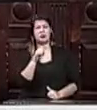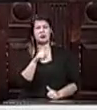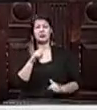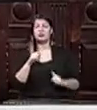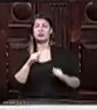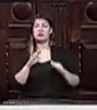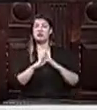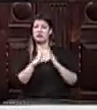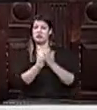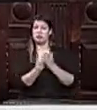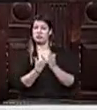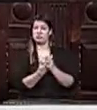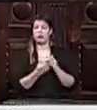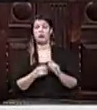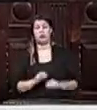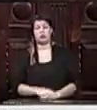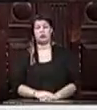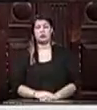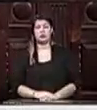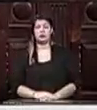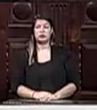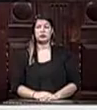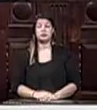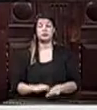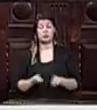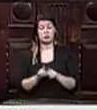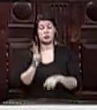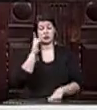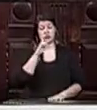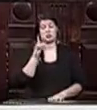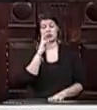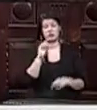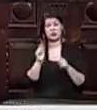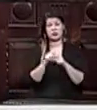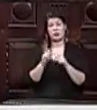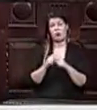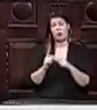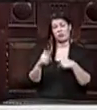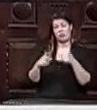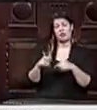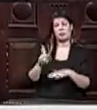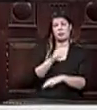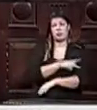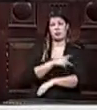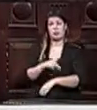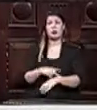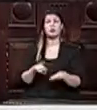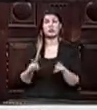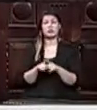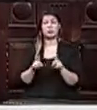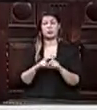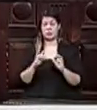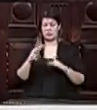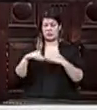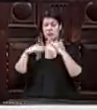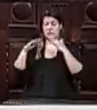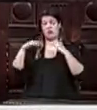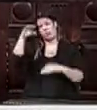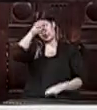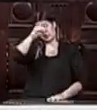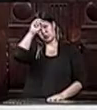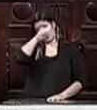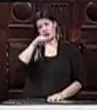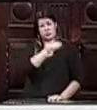que lá se realize o trabalho pedagógico, lá se desenvolva a aprendizagem dos estudantes.